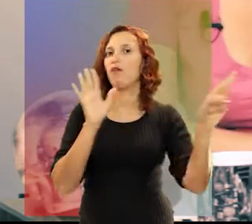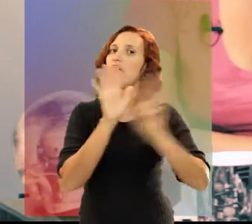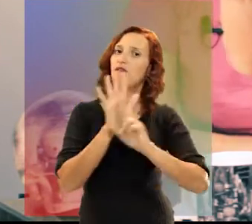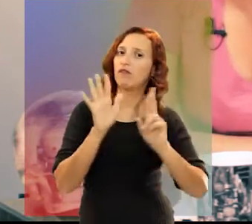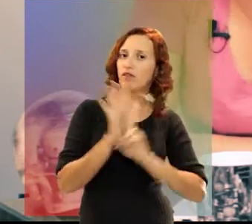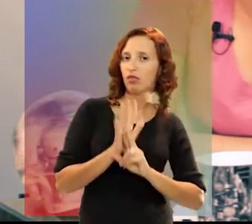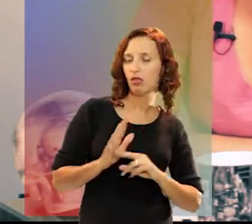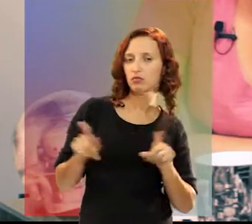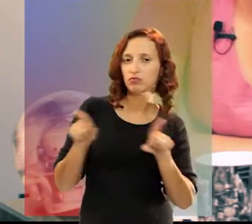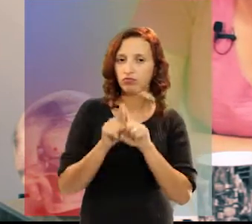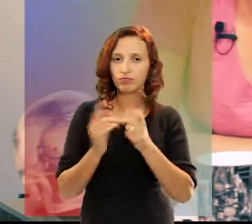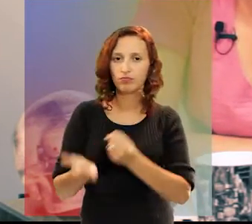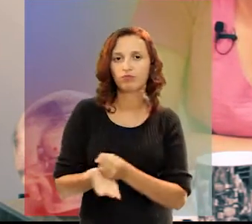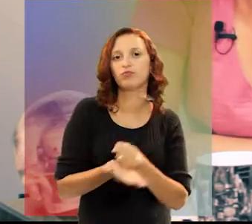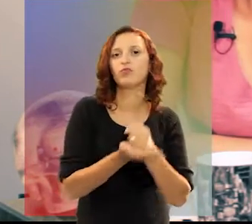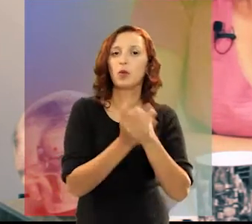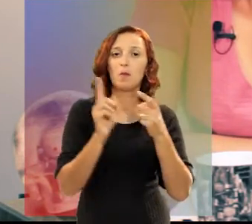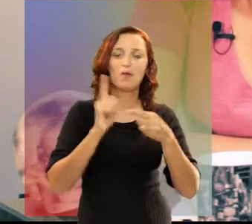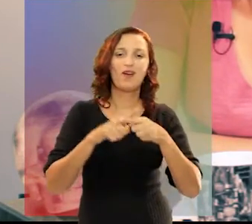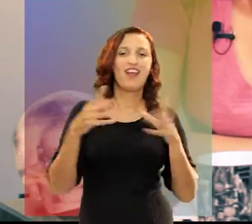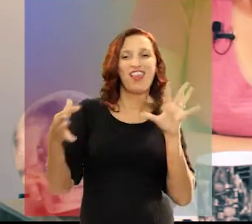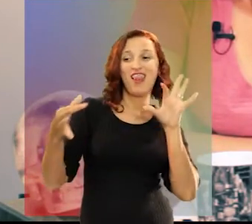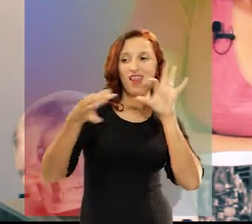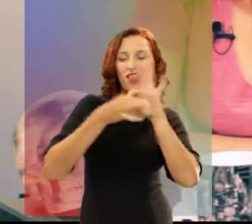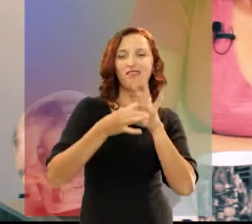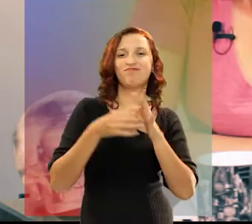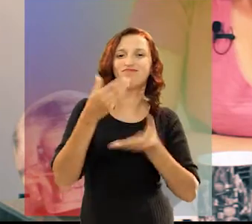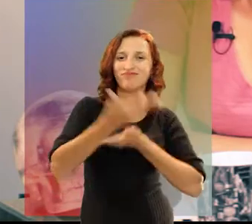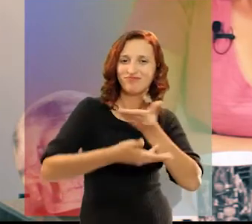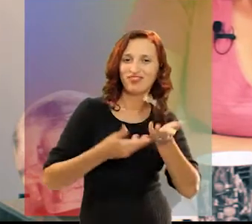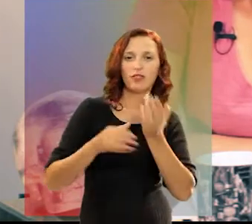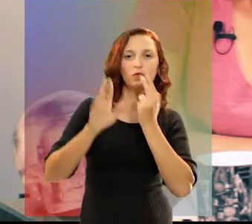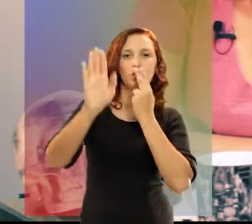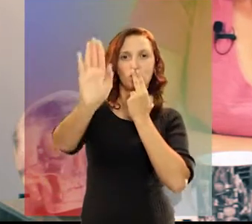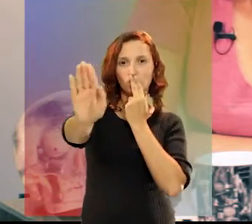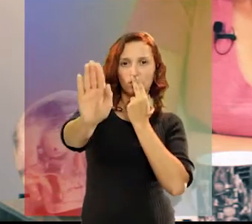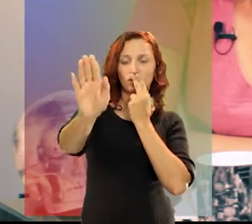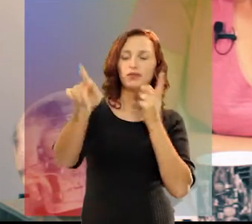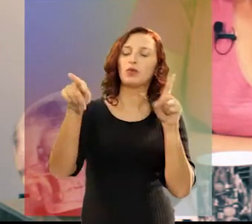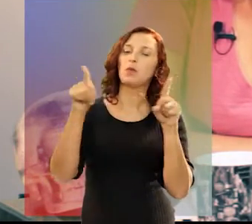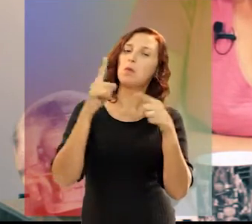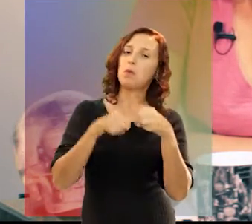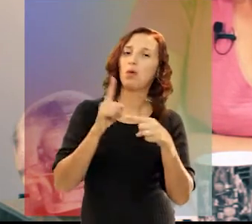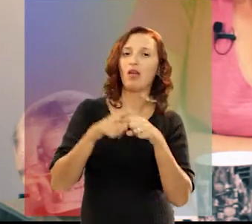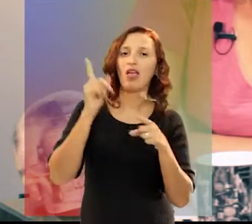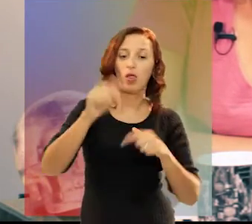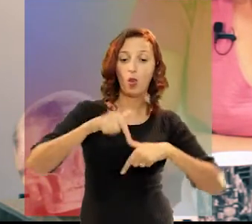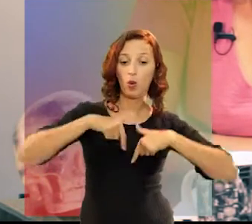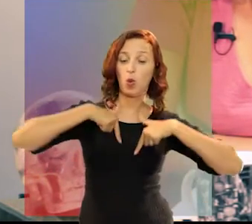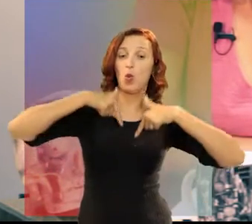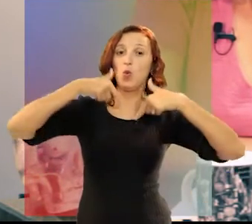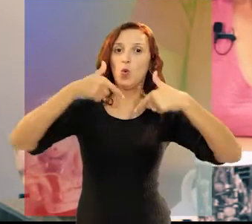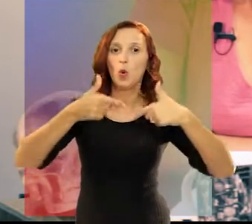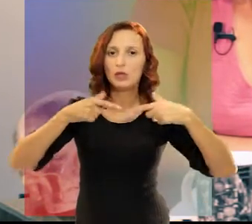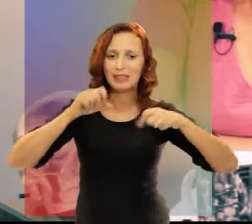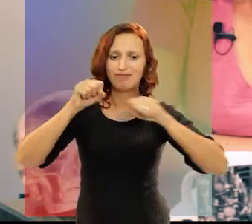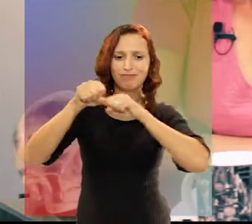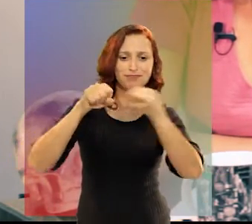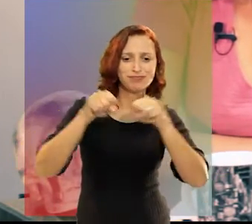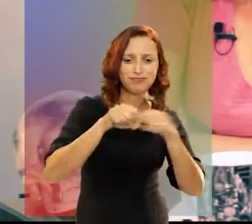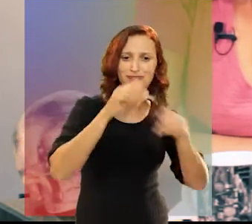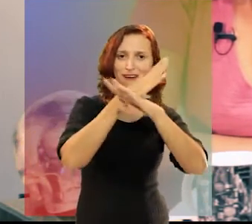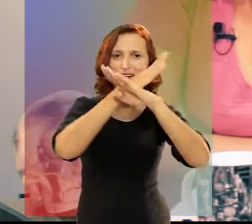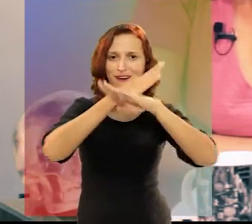muita referência, porque também é vinculado ao nazismo, né? É a luta desesperada para conseguir uma arma que